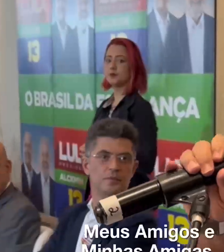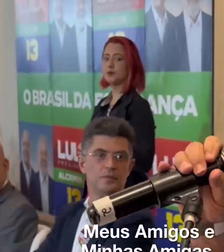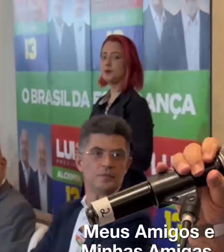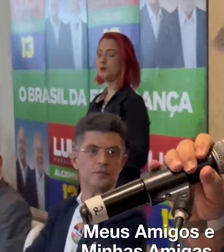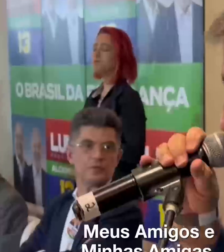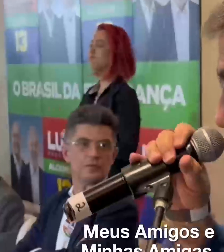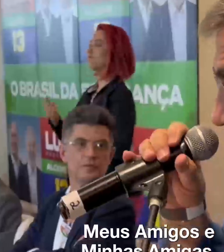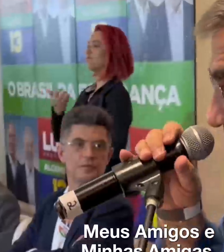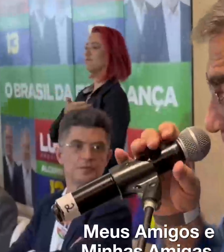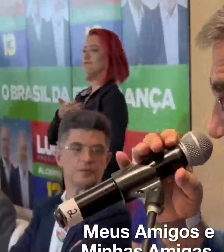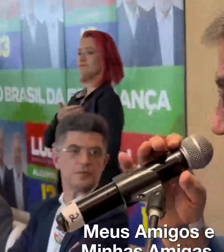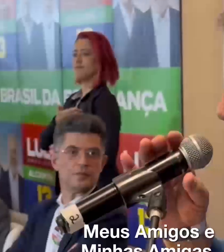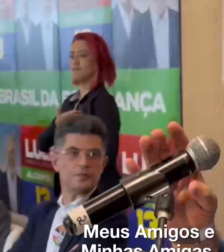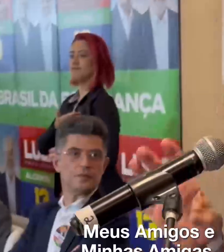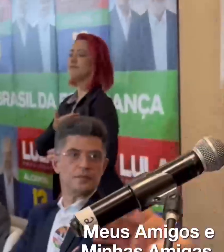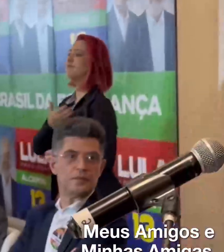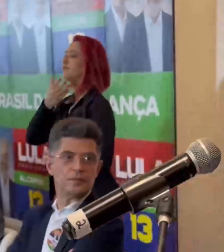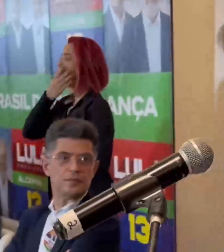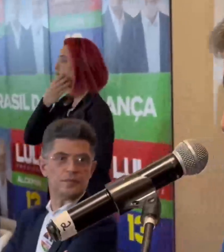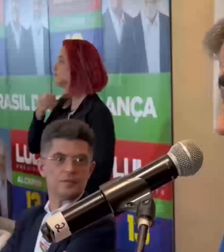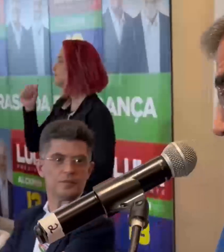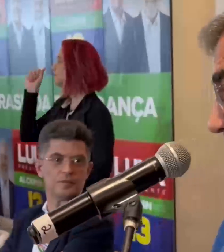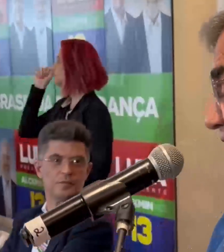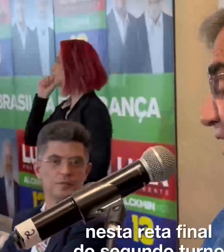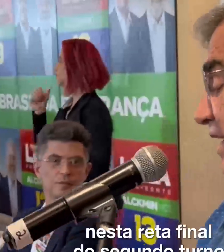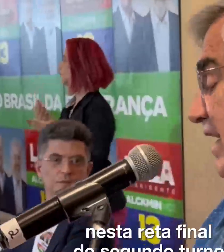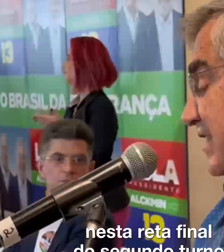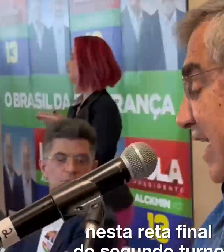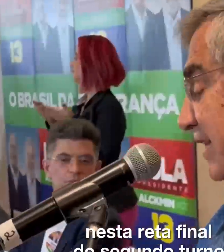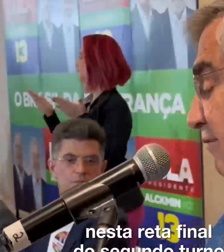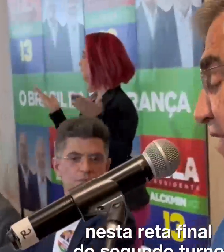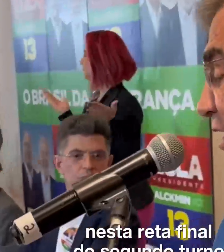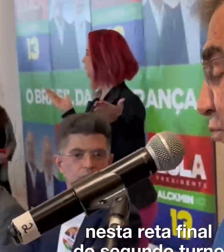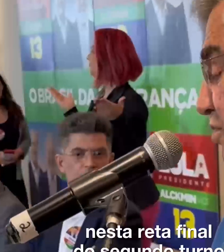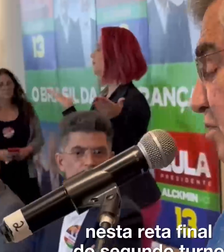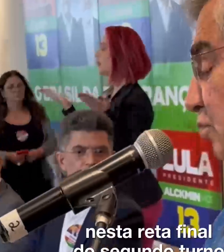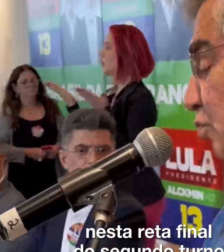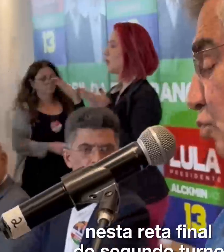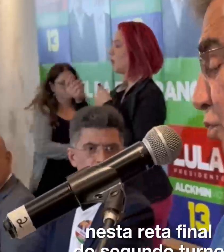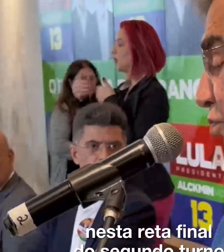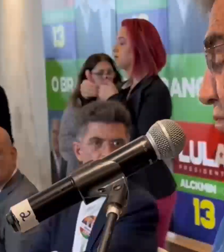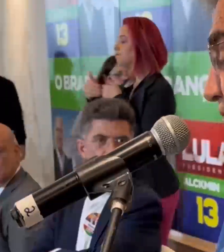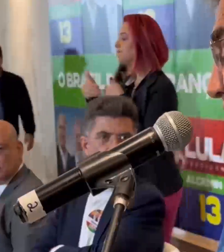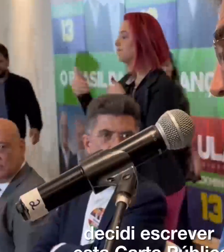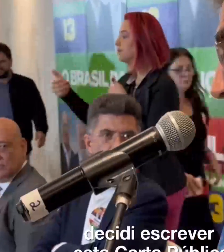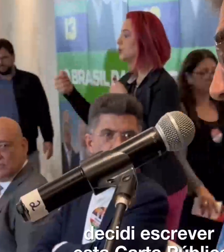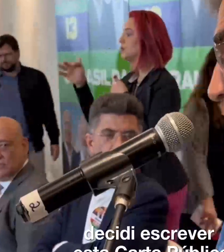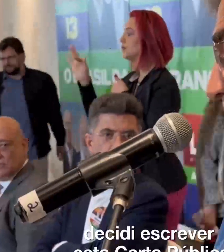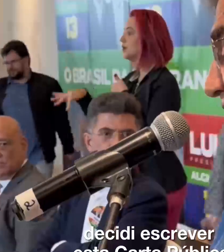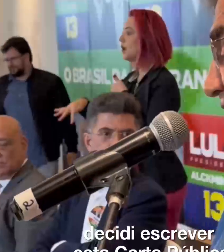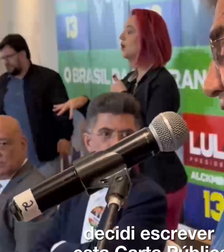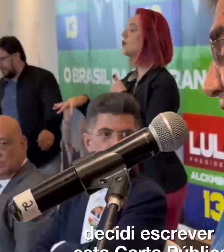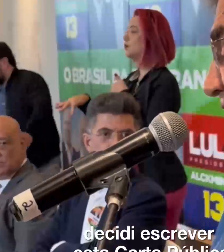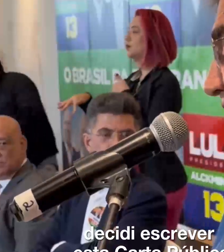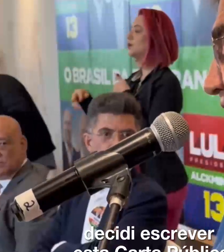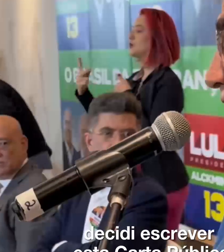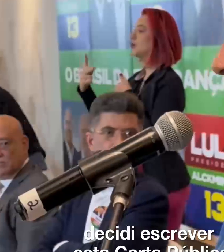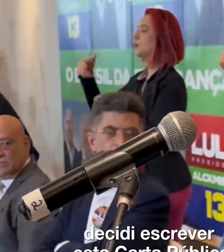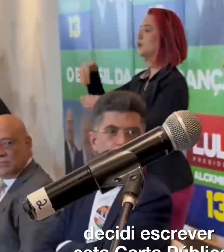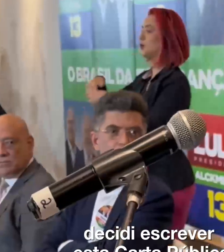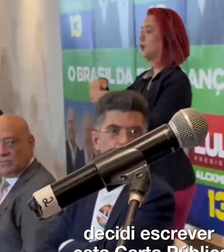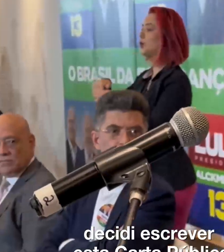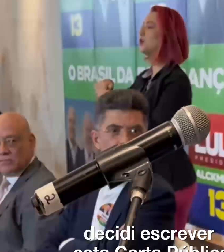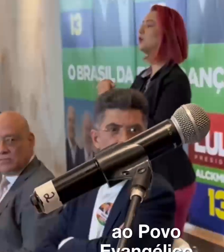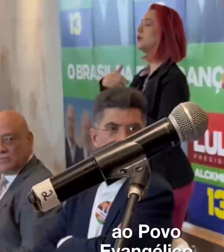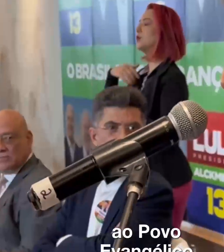meus amigos e minhas amigas nesta reta final do segundo turno desse descrever esta